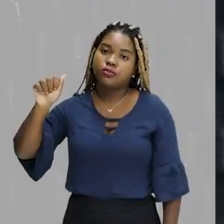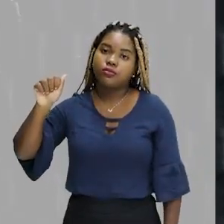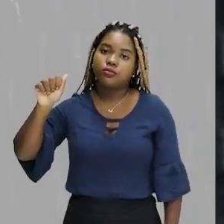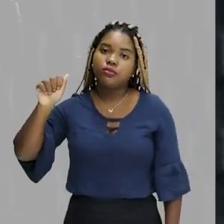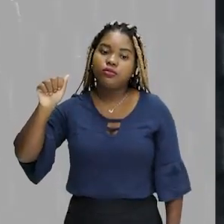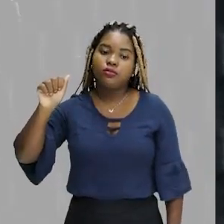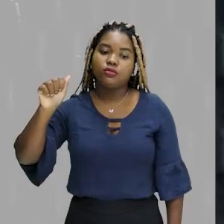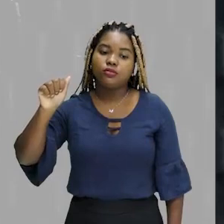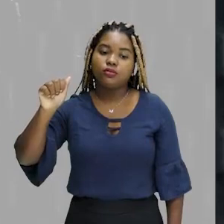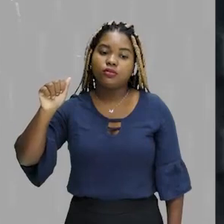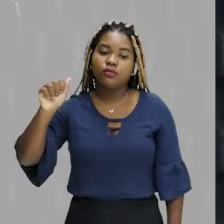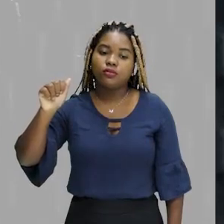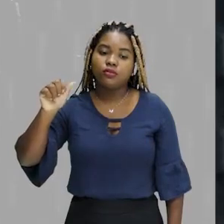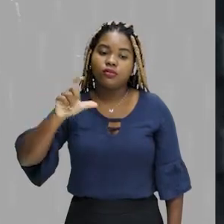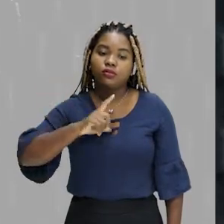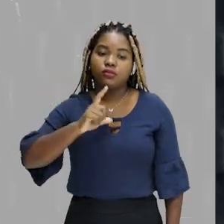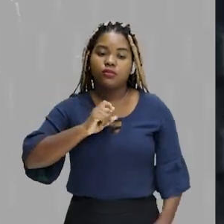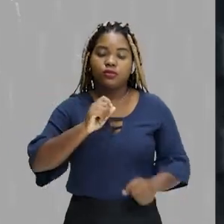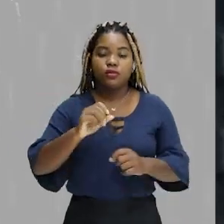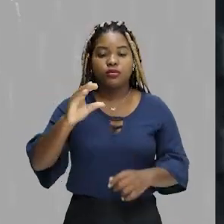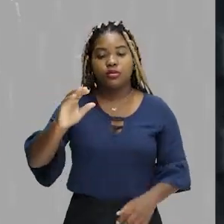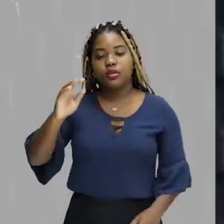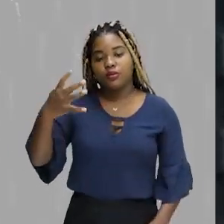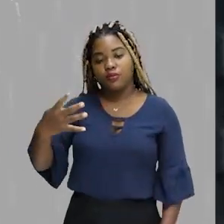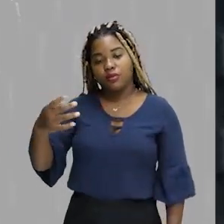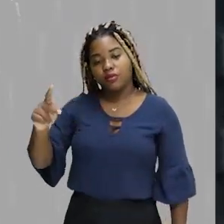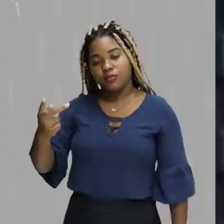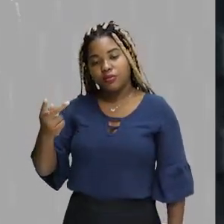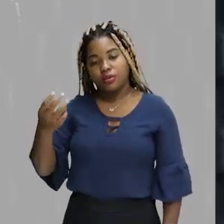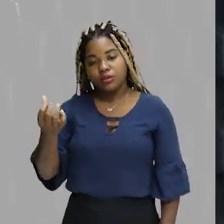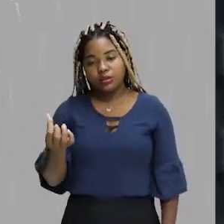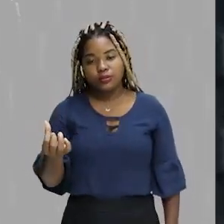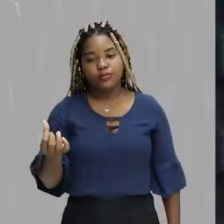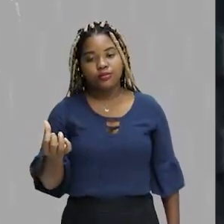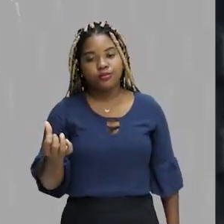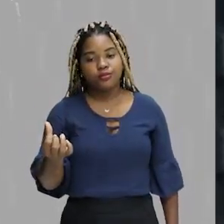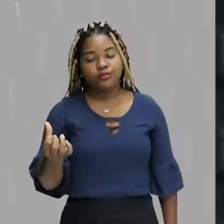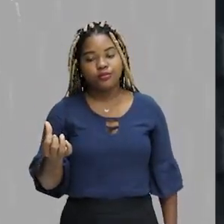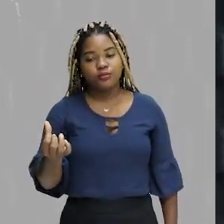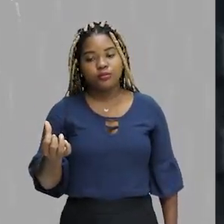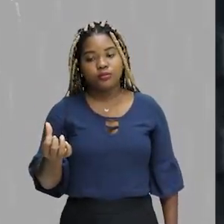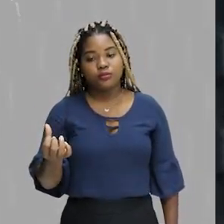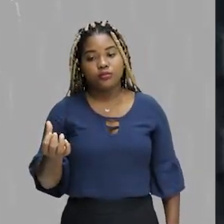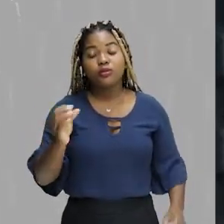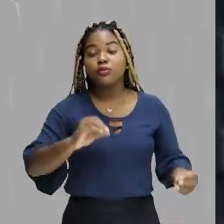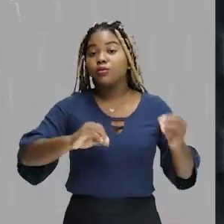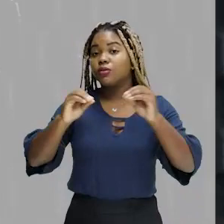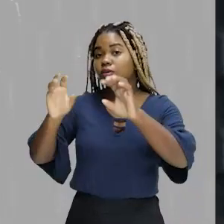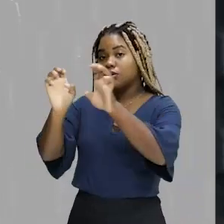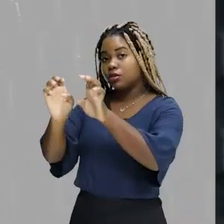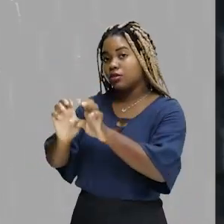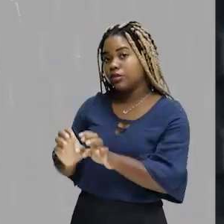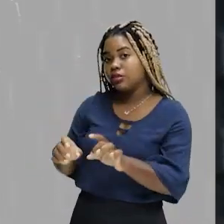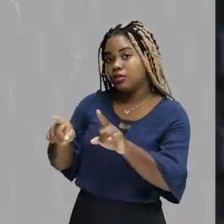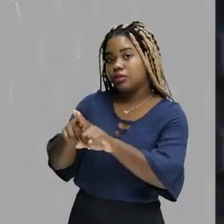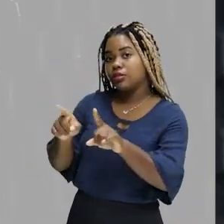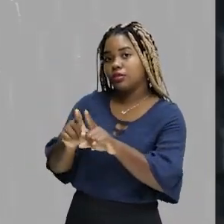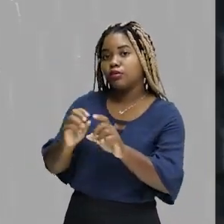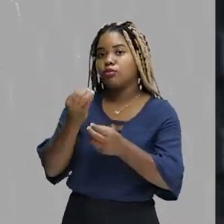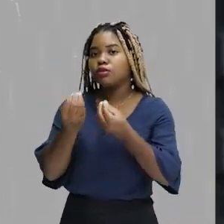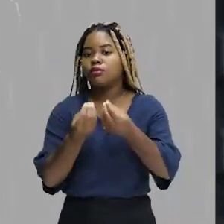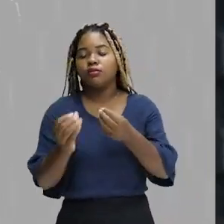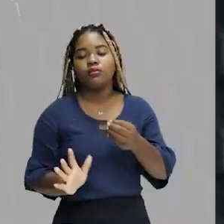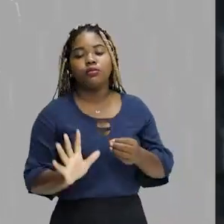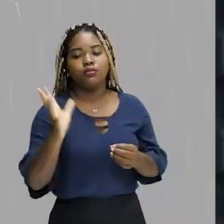ó, que tem fórmula molecular C4H6. Por isso que eu montei a estrutura e montei também a fórmula molecular